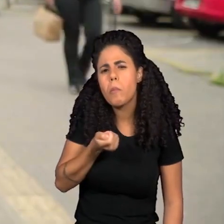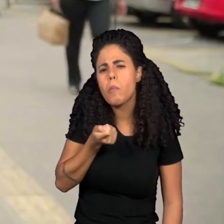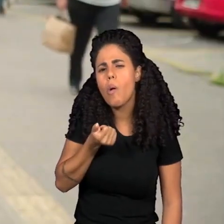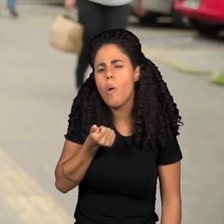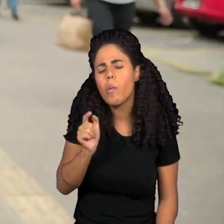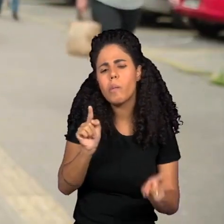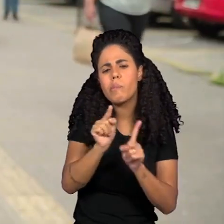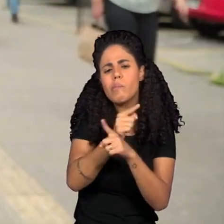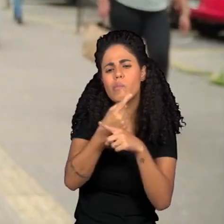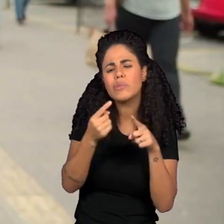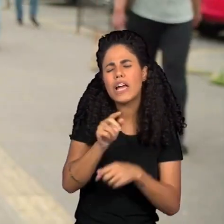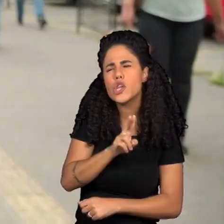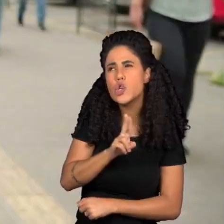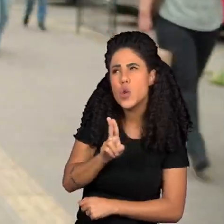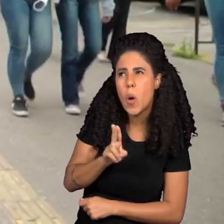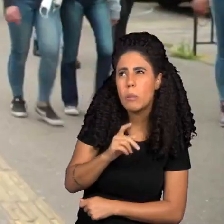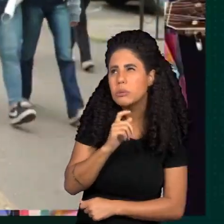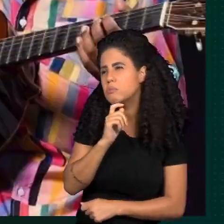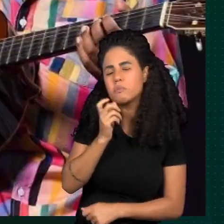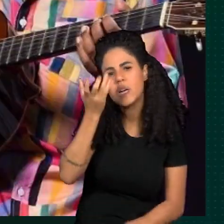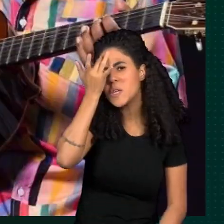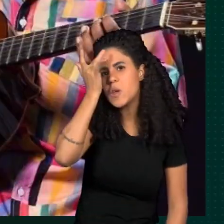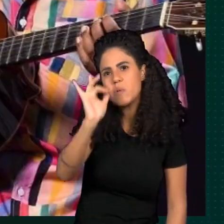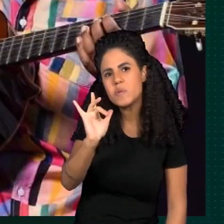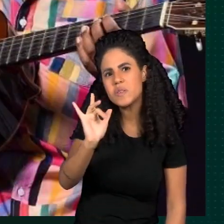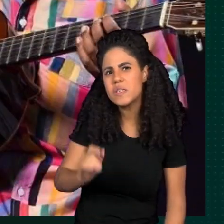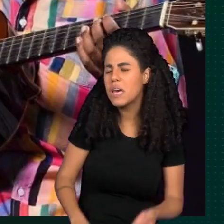mas saber o nome dele, não. Ah, foi.